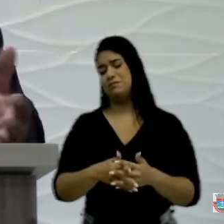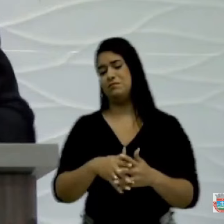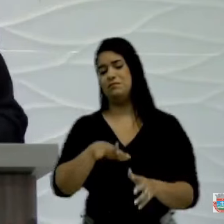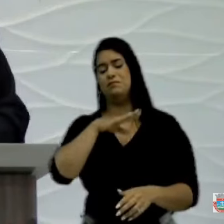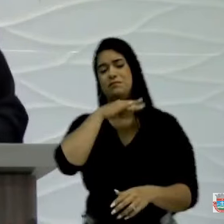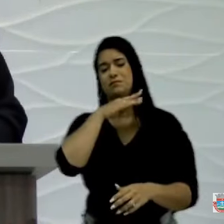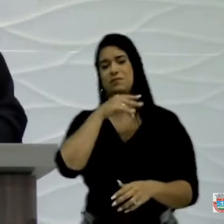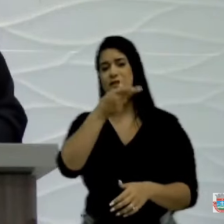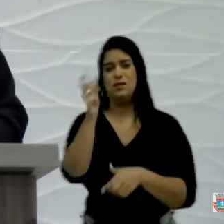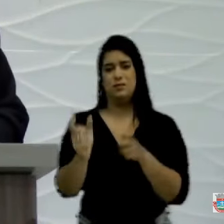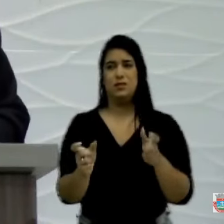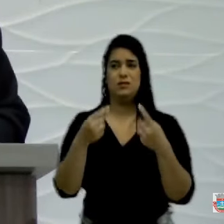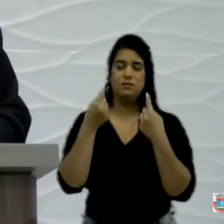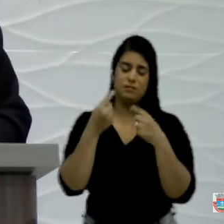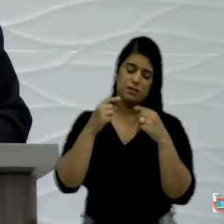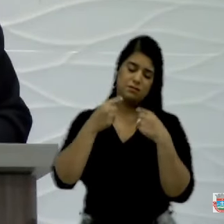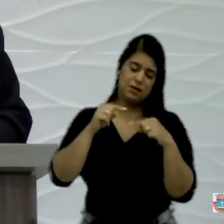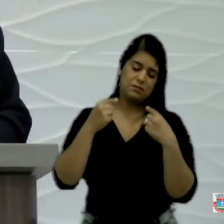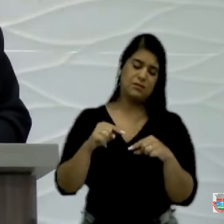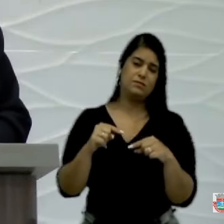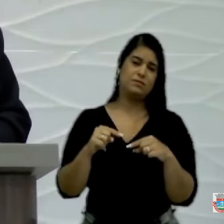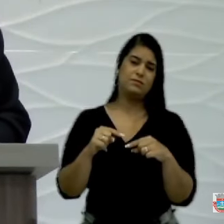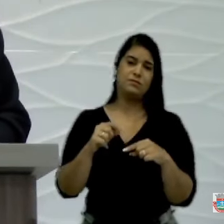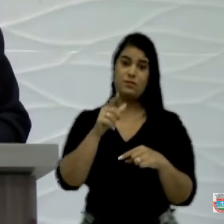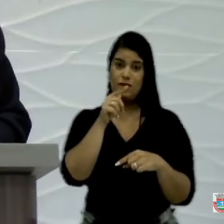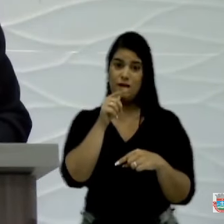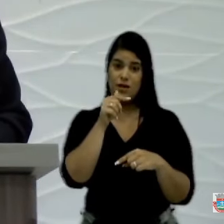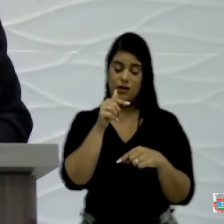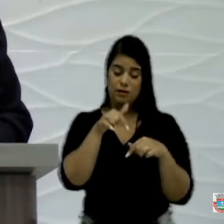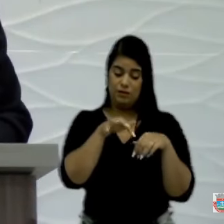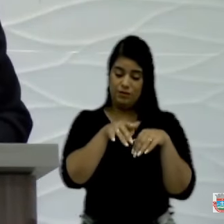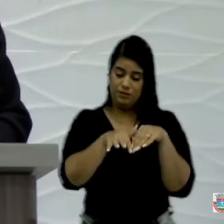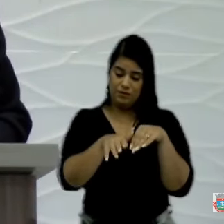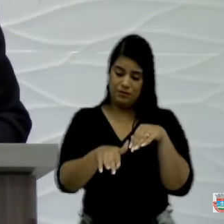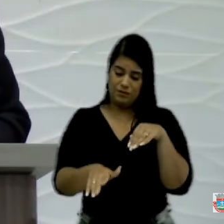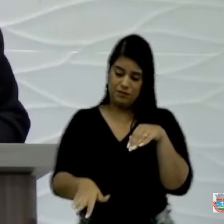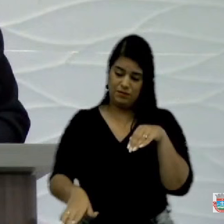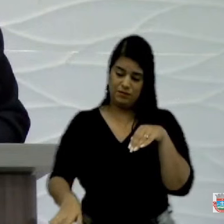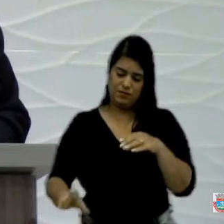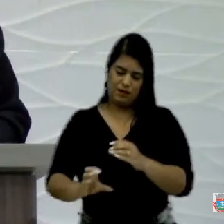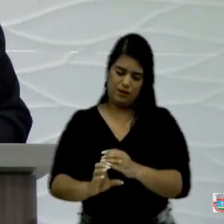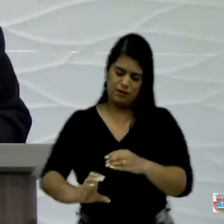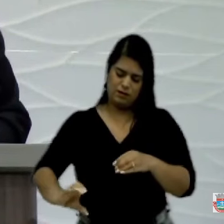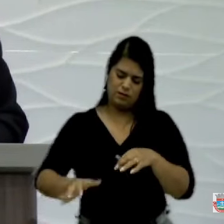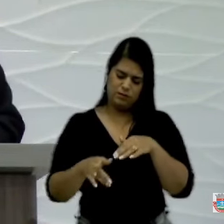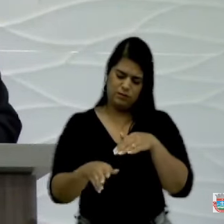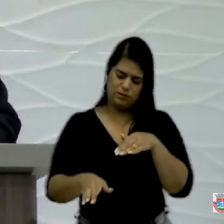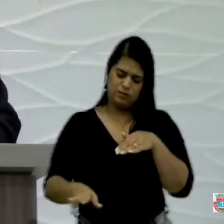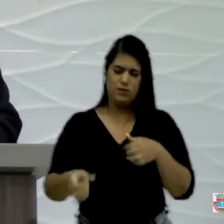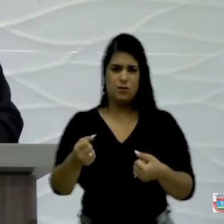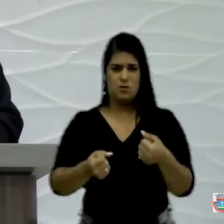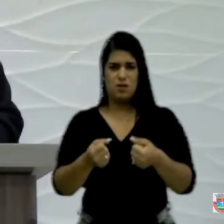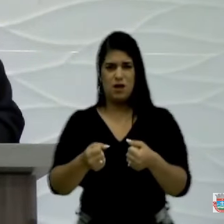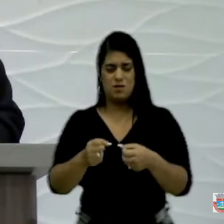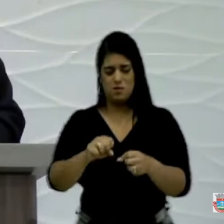mundo reclamando. A água do curral desce, foi feito um rego, todo carro que vem cai